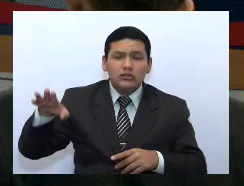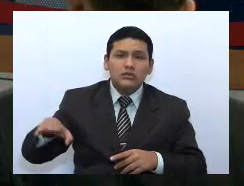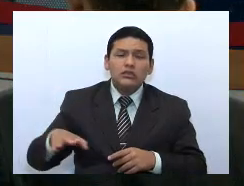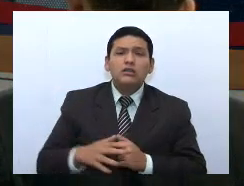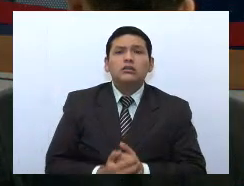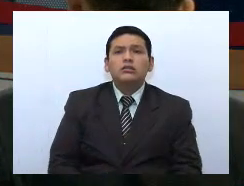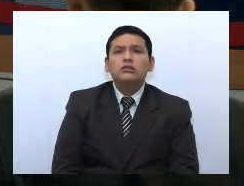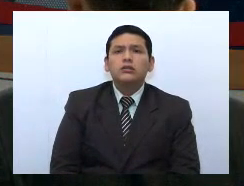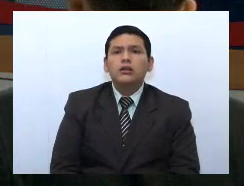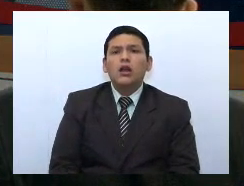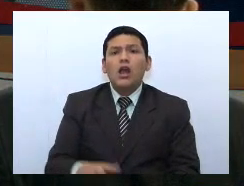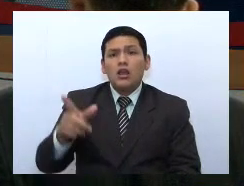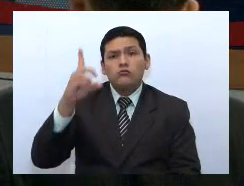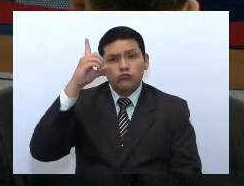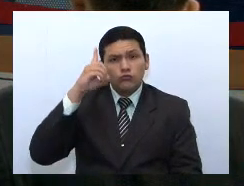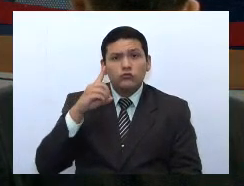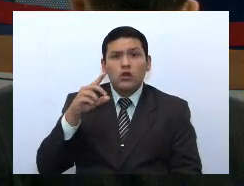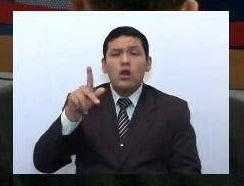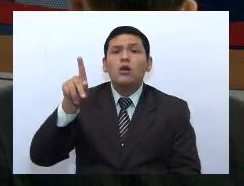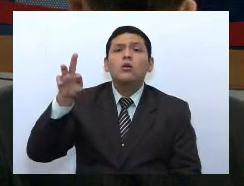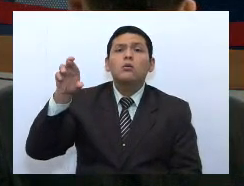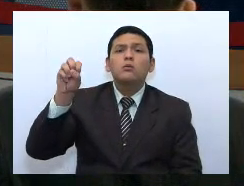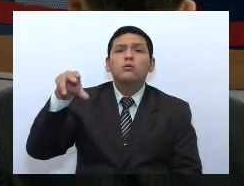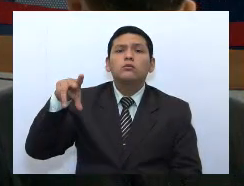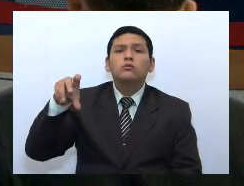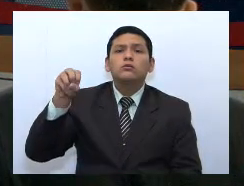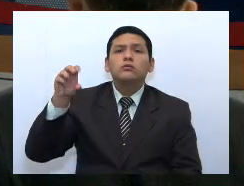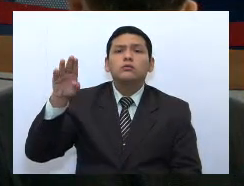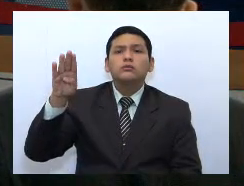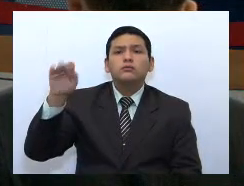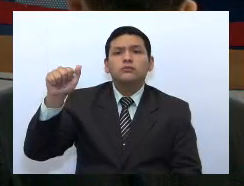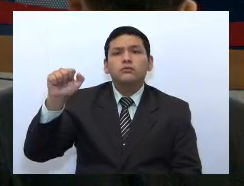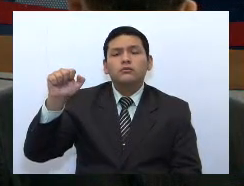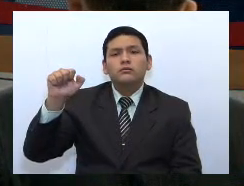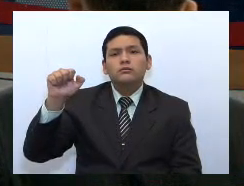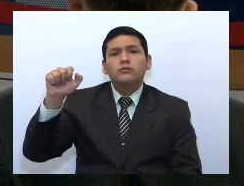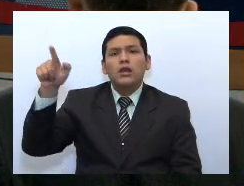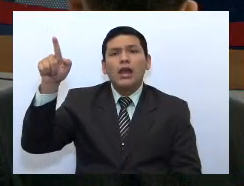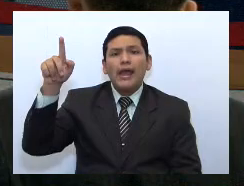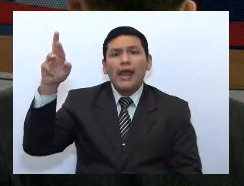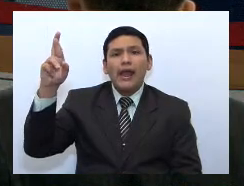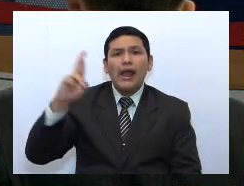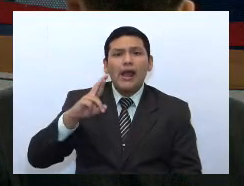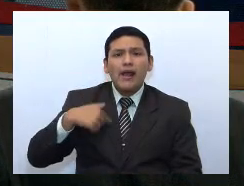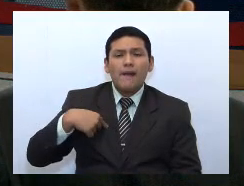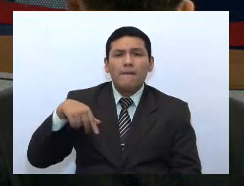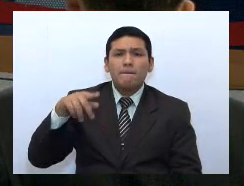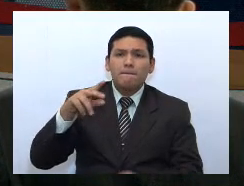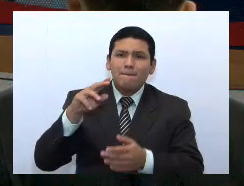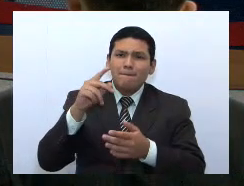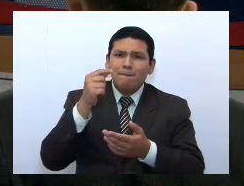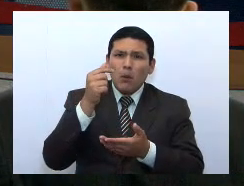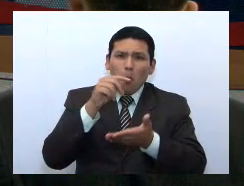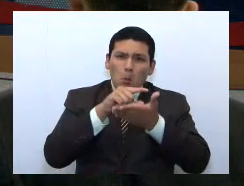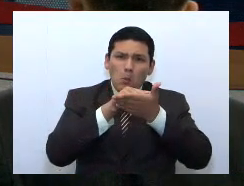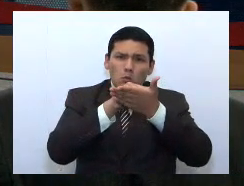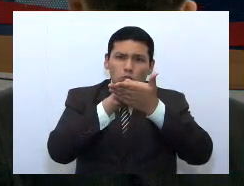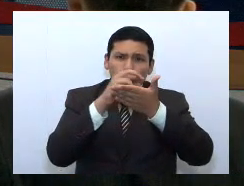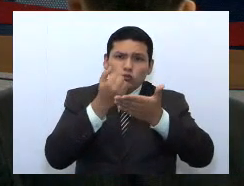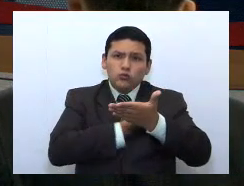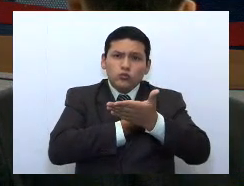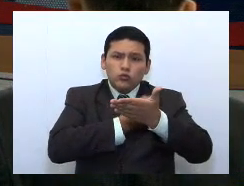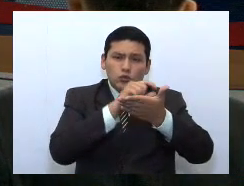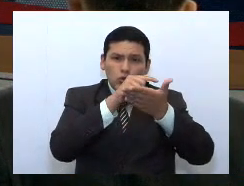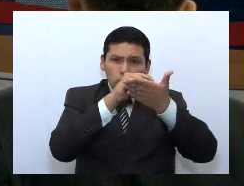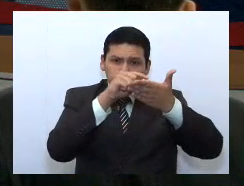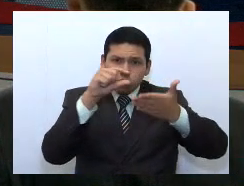do plenário informou que o projeto veio sem os códigos, portanto, não seria possível fazer as emendas. Eu gostaria